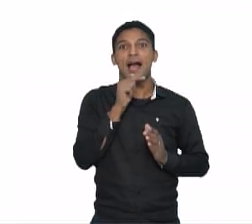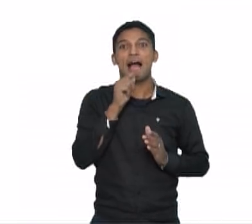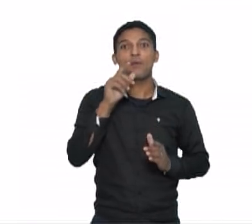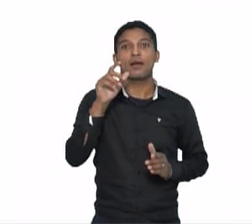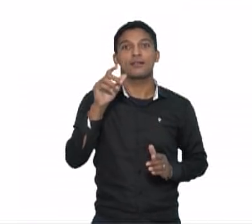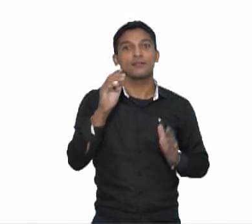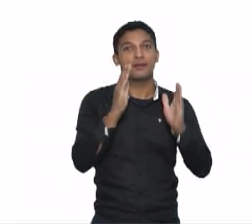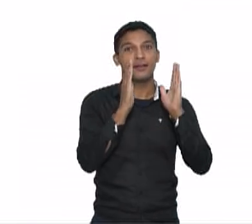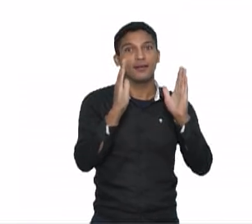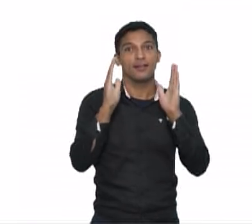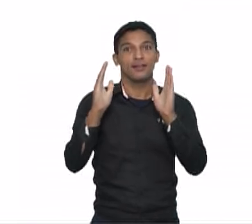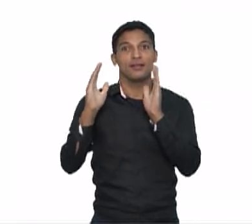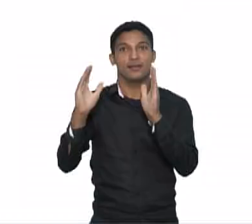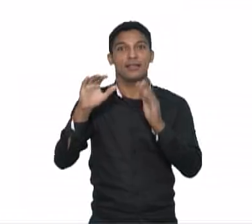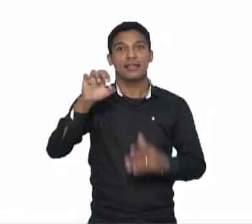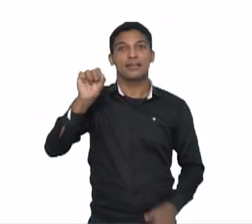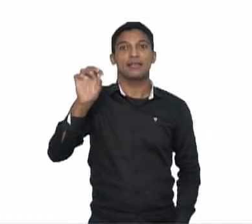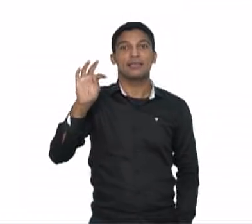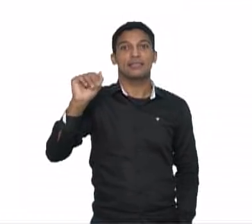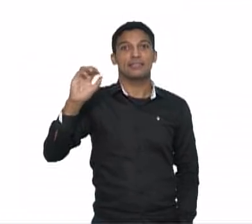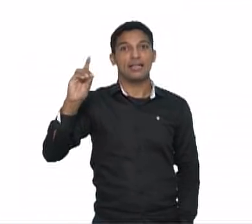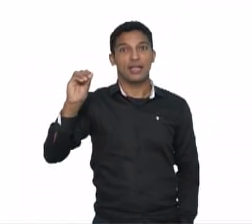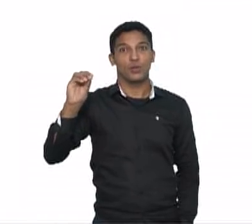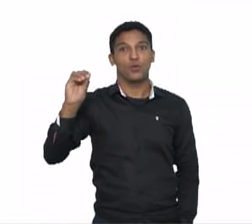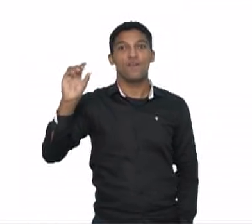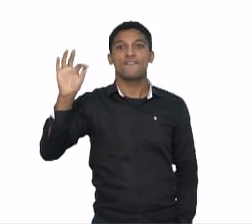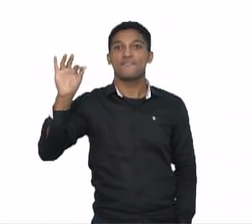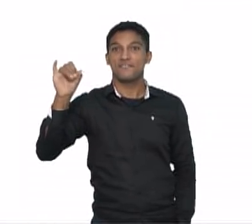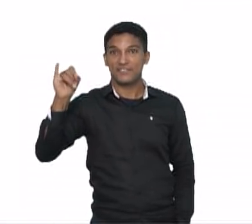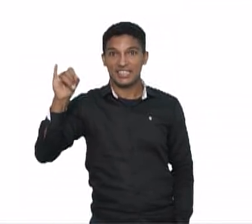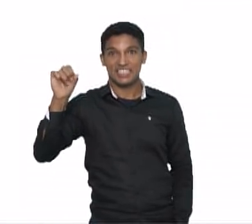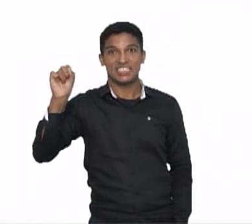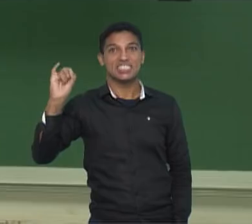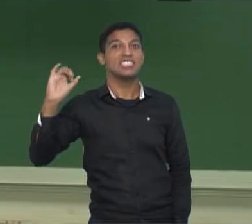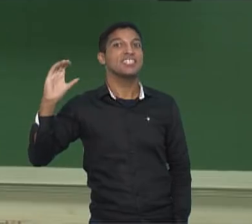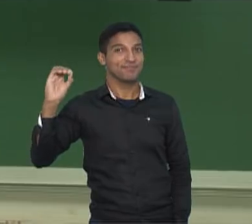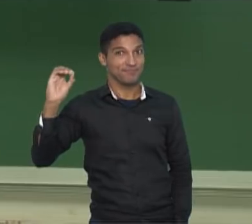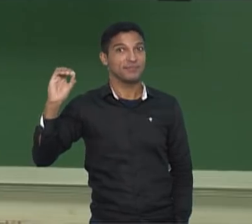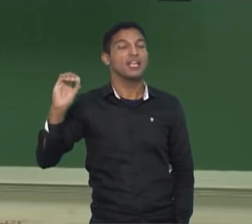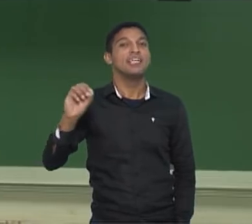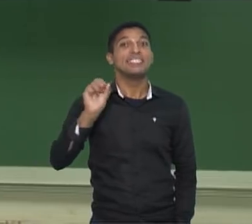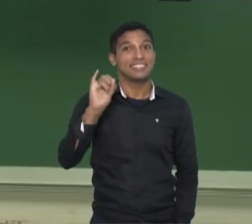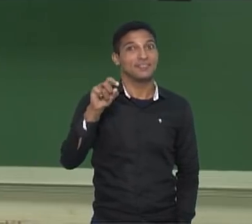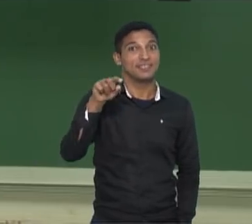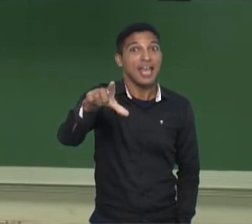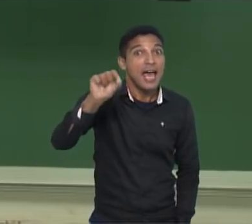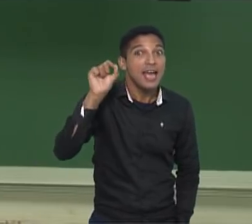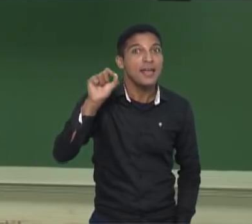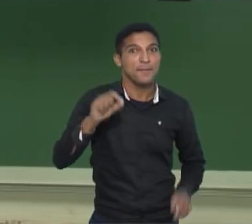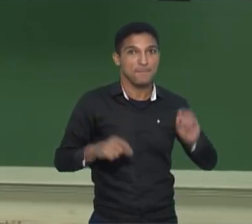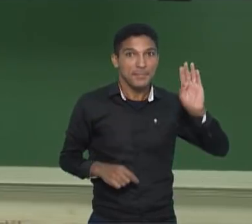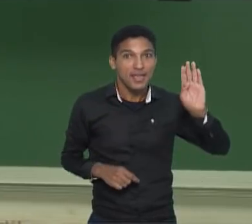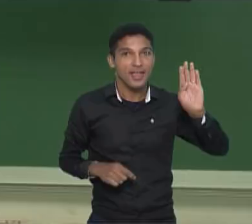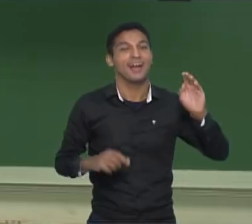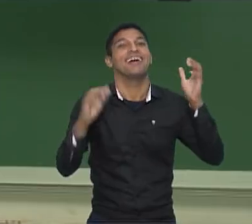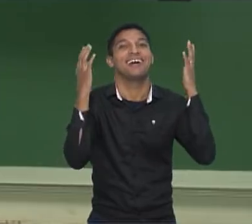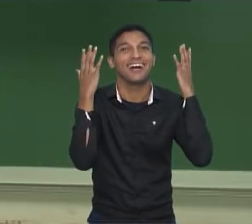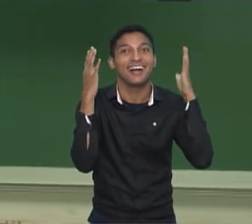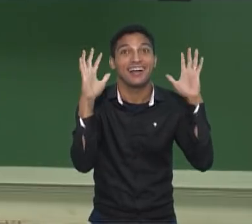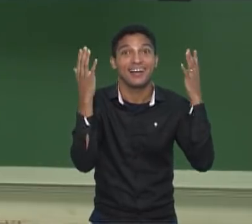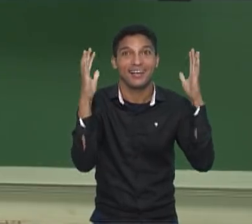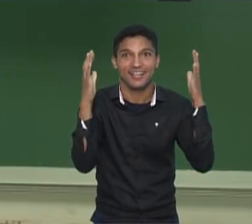água? Então, se você marcou a opção B, parabéns, continue assim. É o